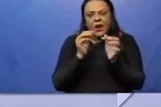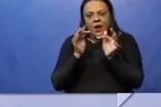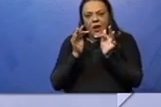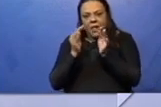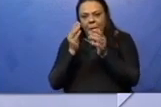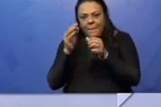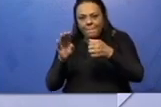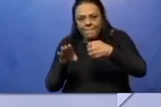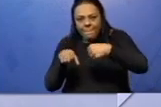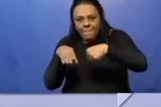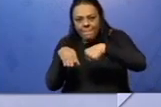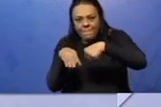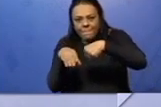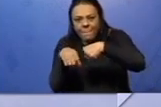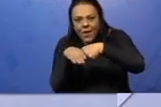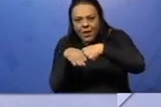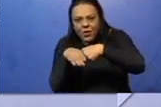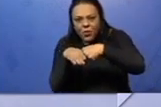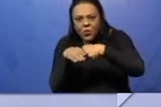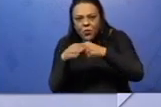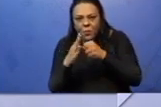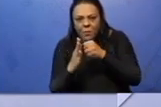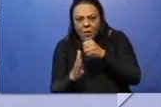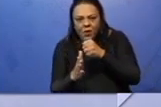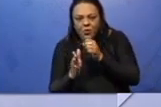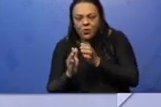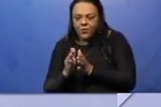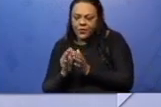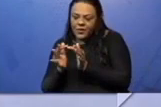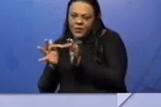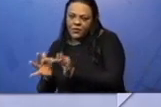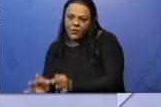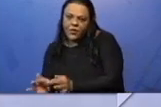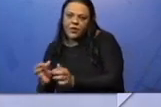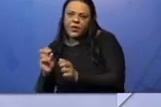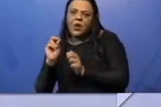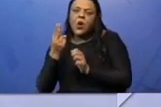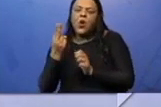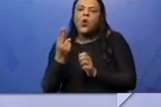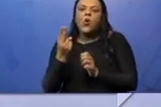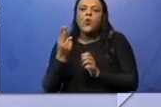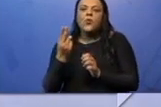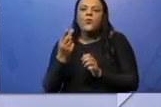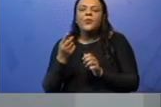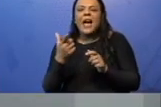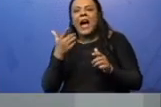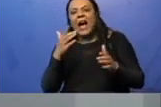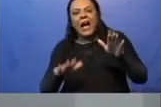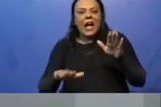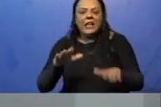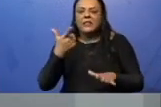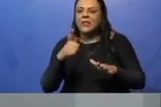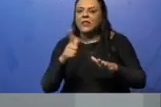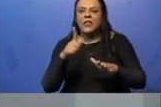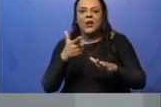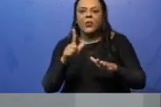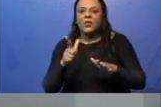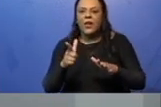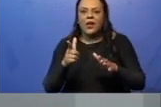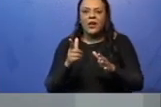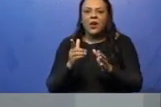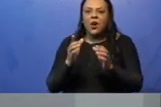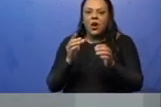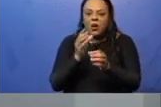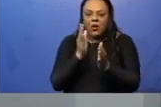uma história e ele conta de uma lembrança do passado e depois volta para o presente. Essa ordem, então, que nós chamamos de não linear.